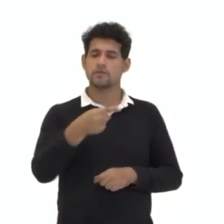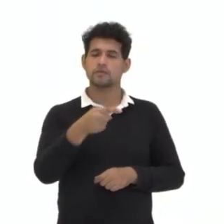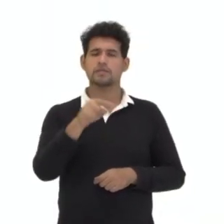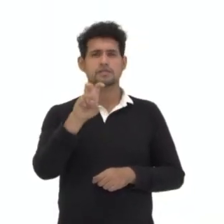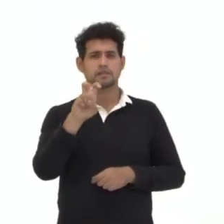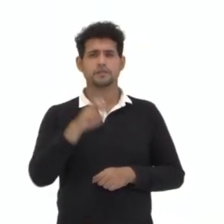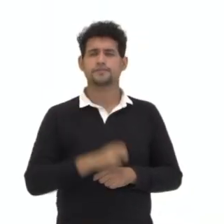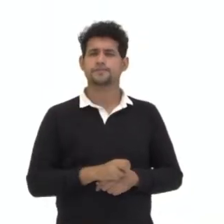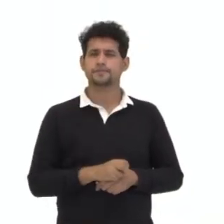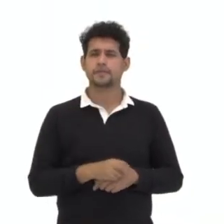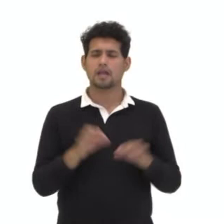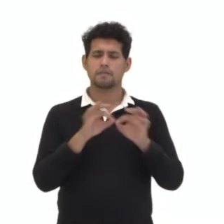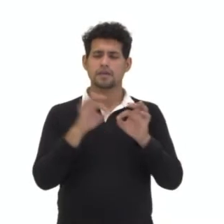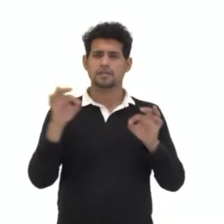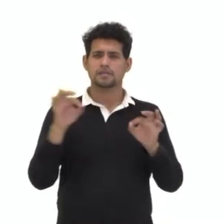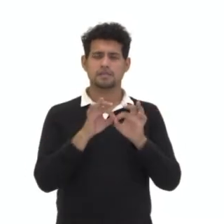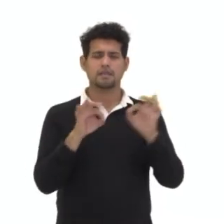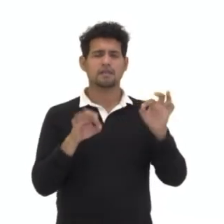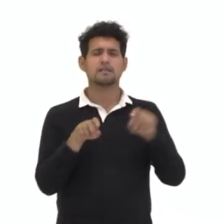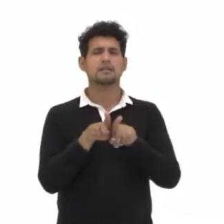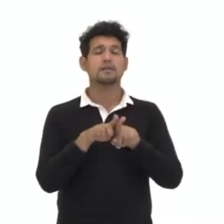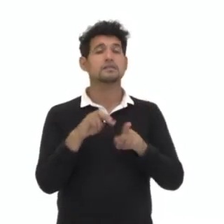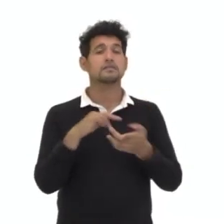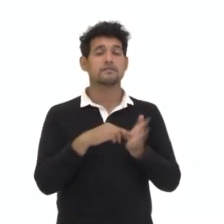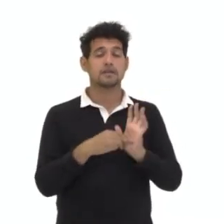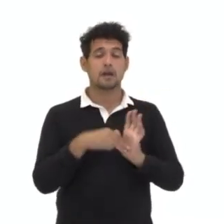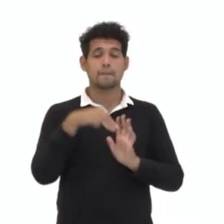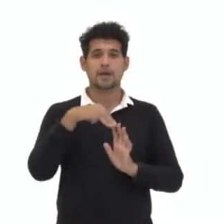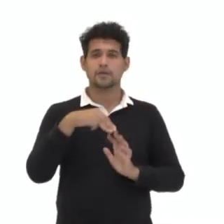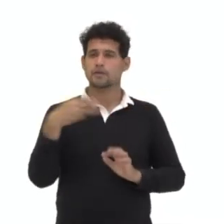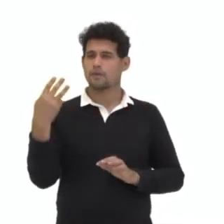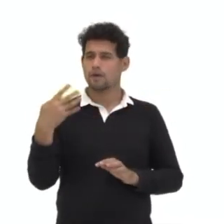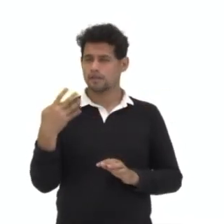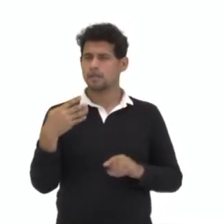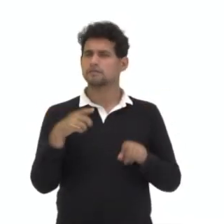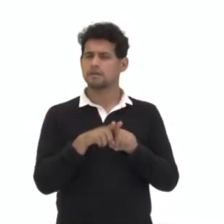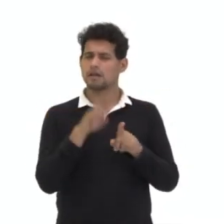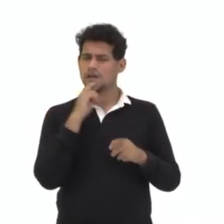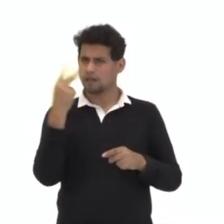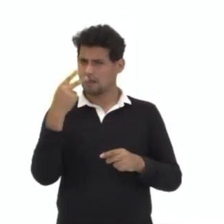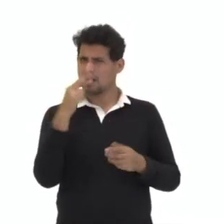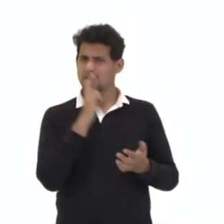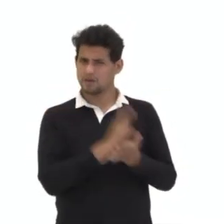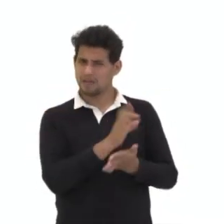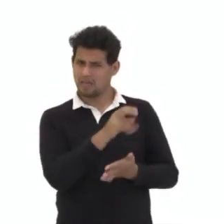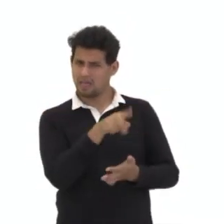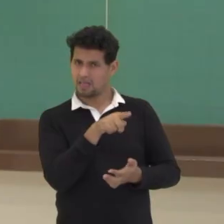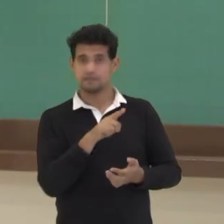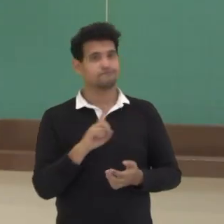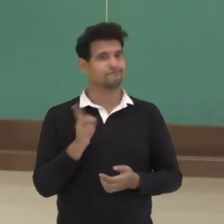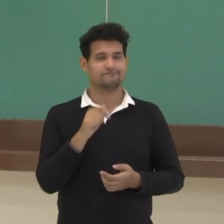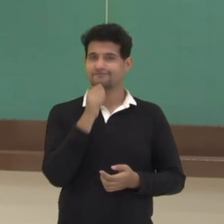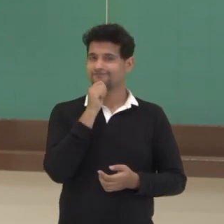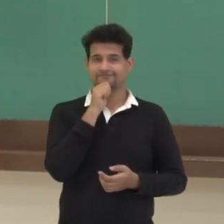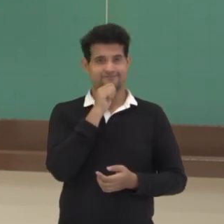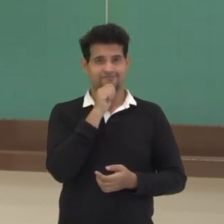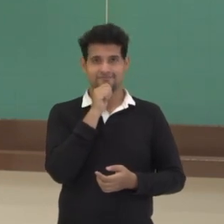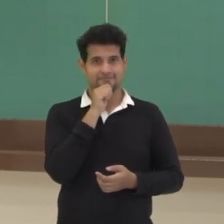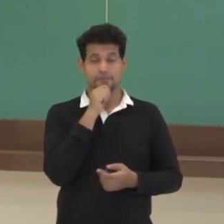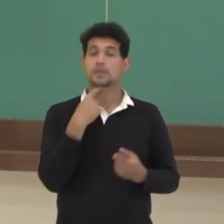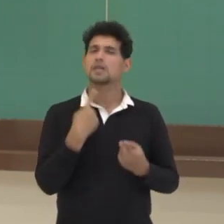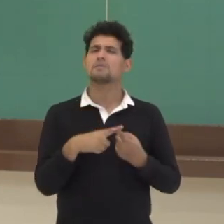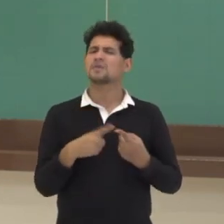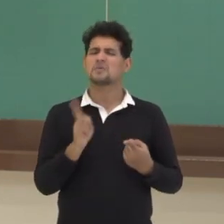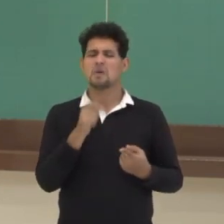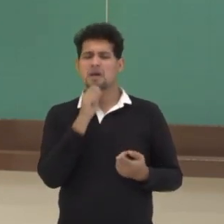78,5, a medida é metros, então fica metros quadrados. Essa é a resposta? Não. Por quê? Porque